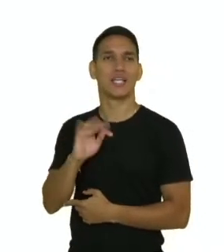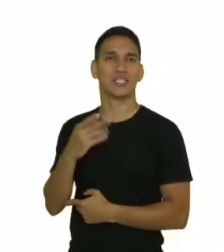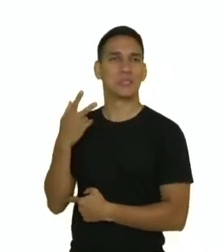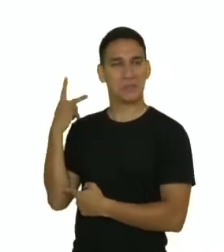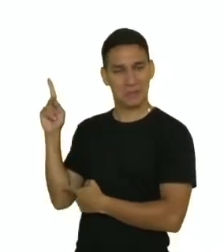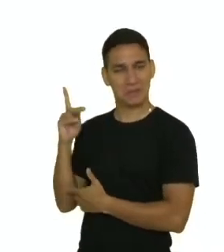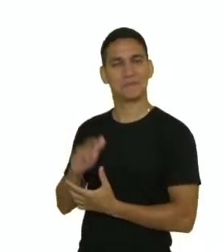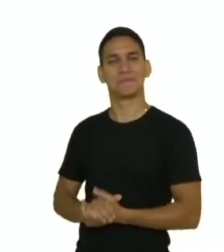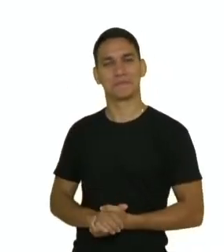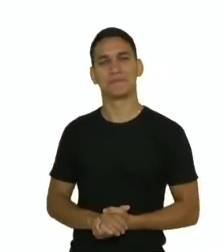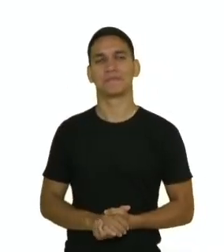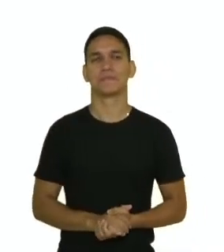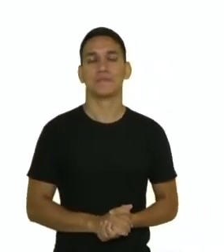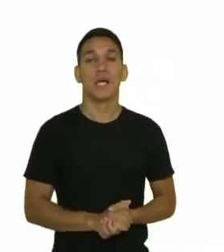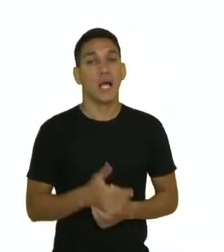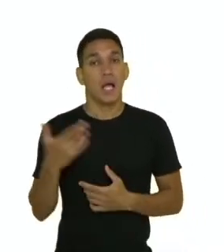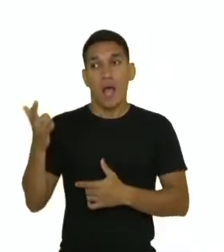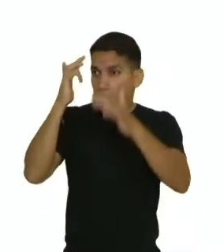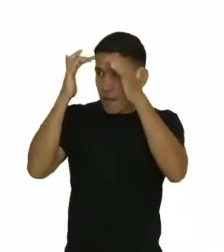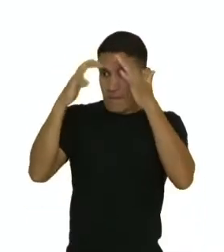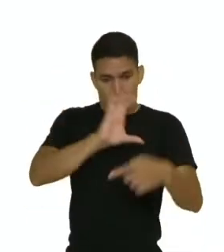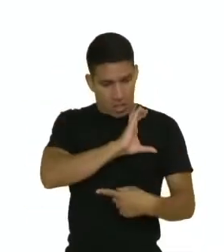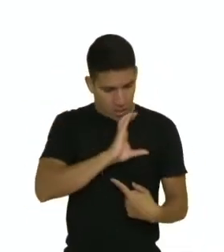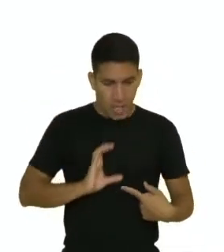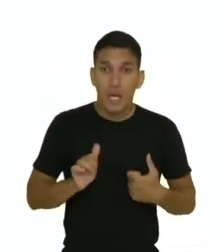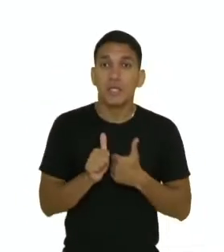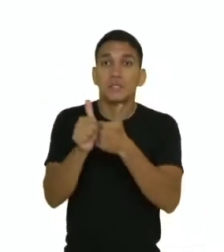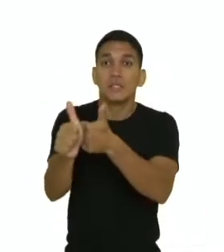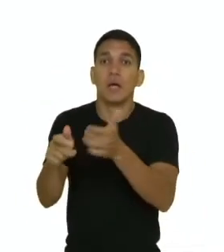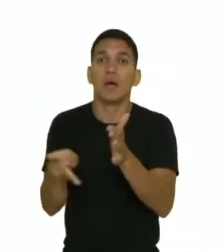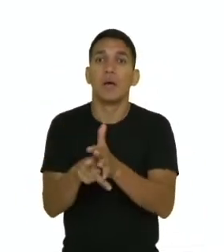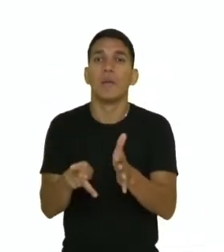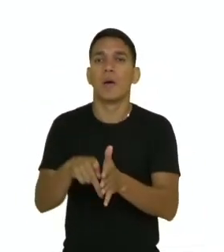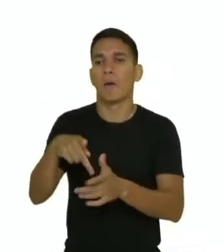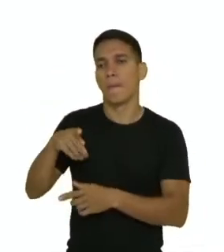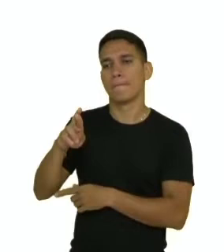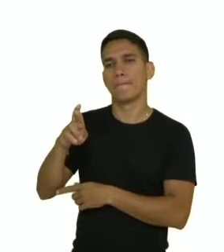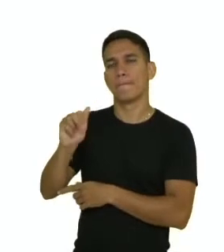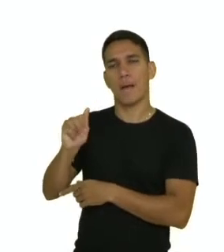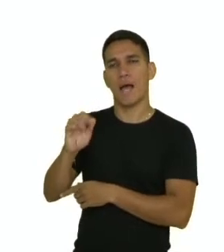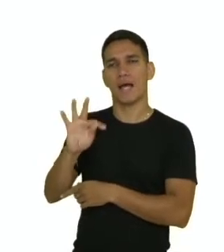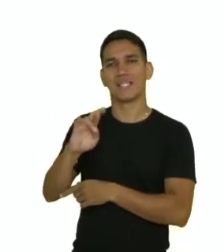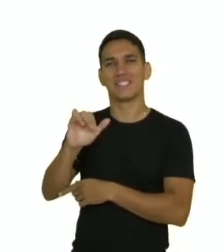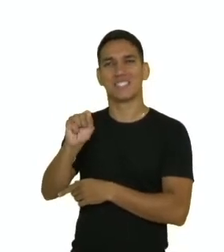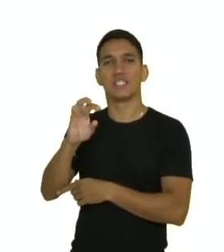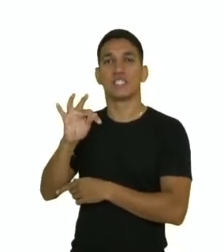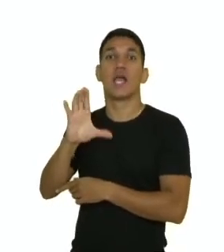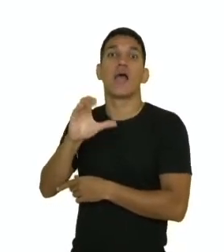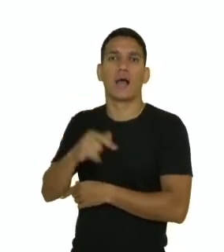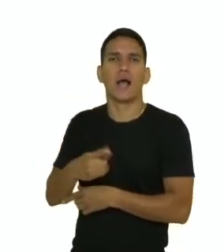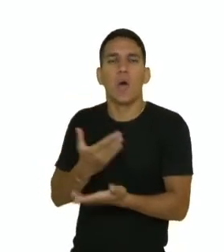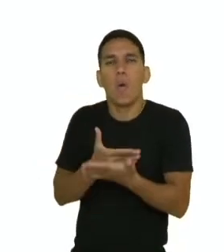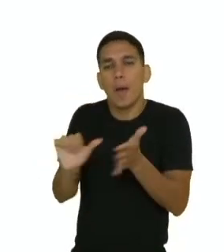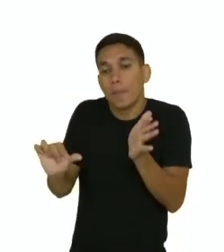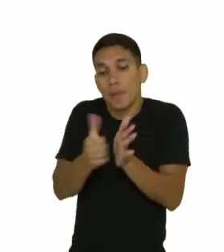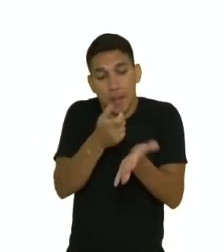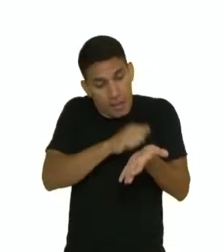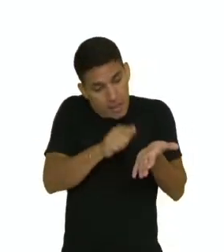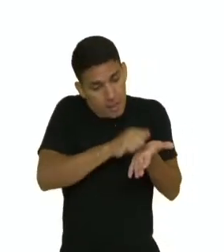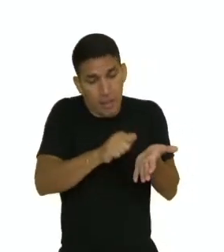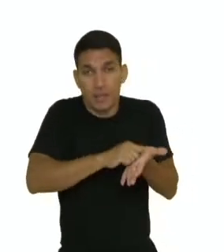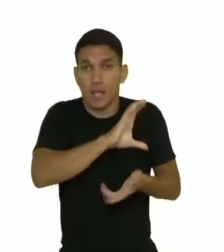do Kant. A filosofia cristã é composta pela patrística e abrange desde os primeiros escritos